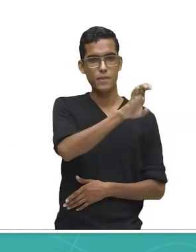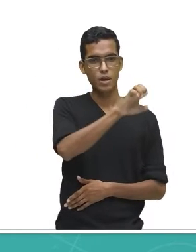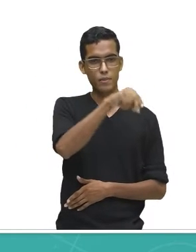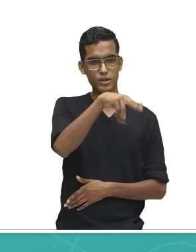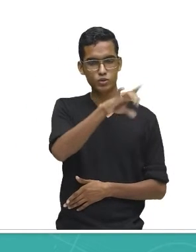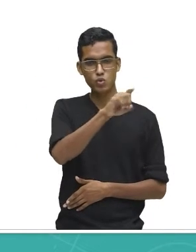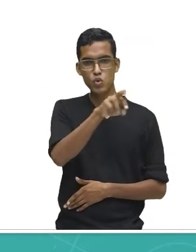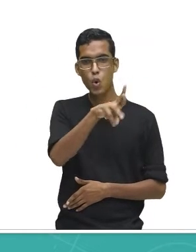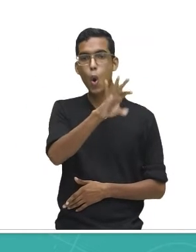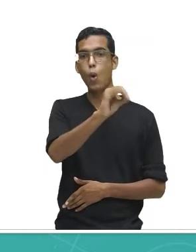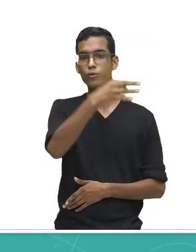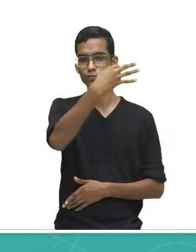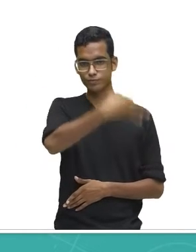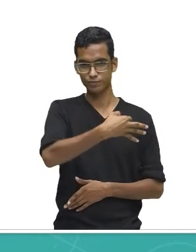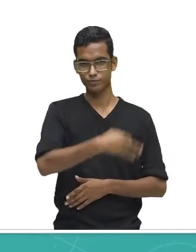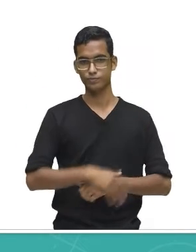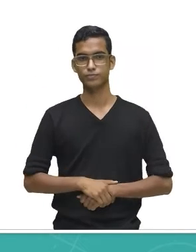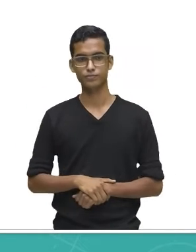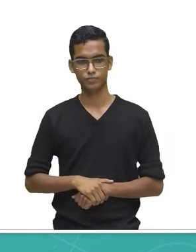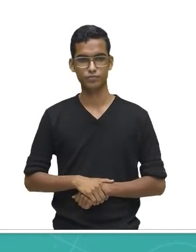Cabeleireiro, no lugar de